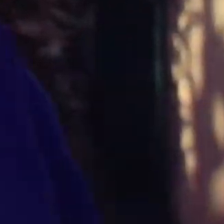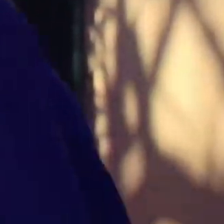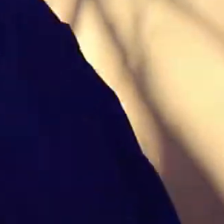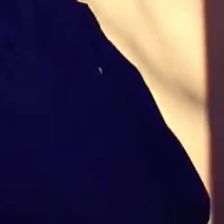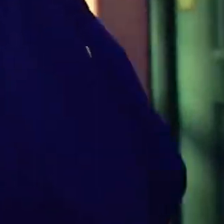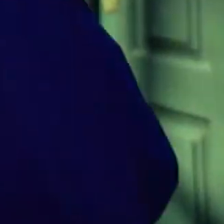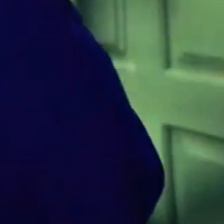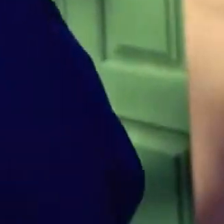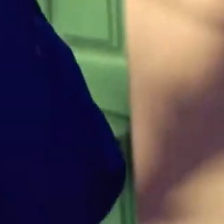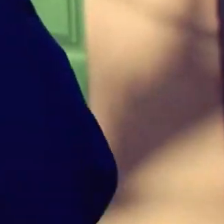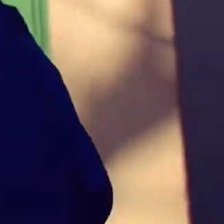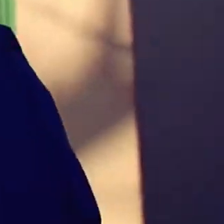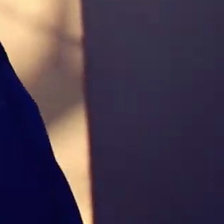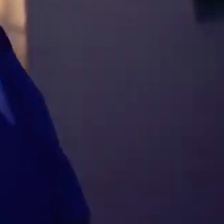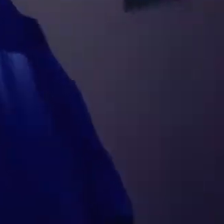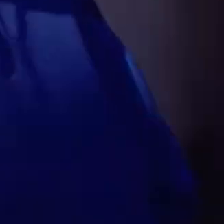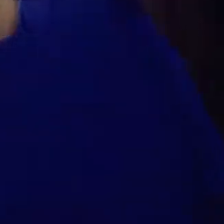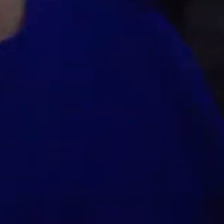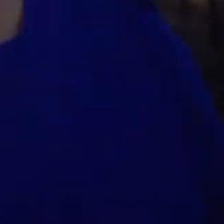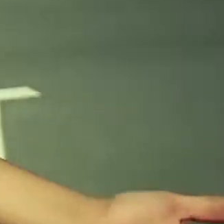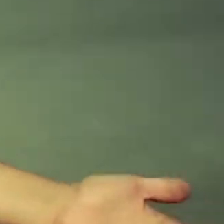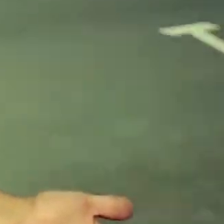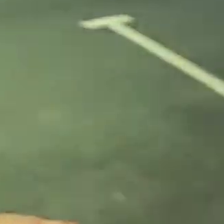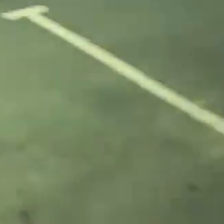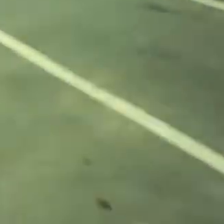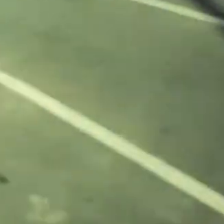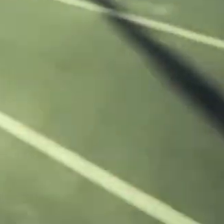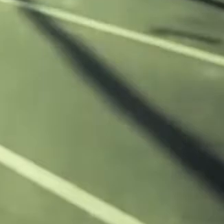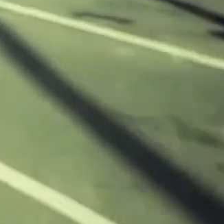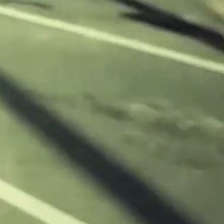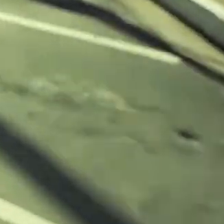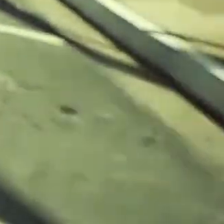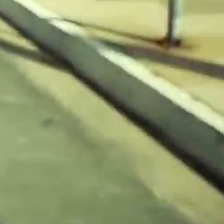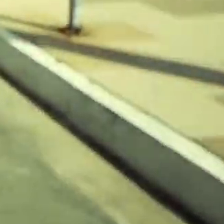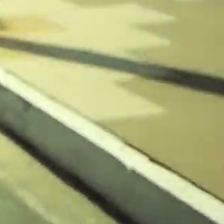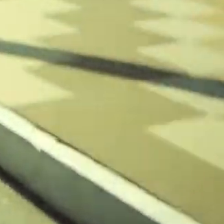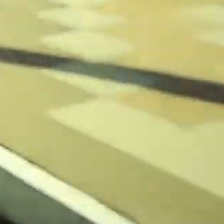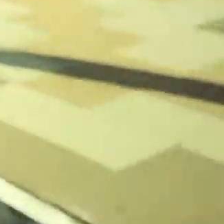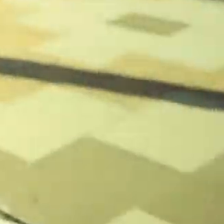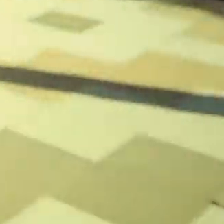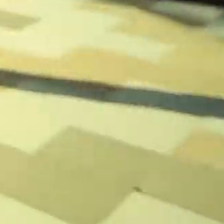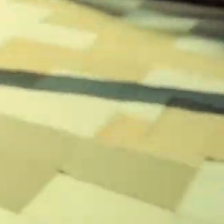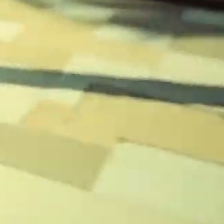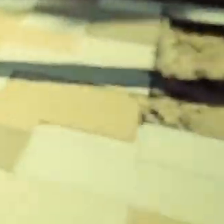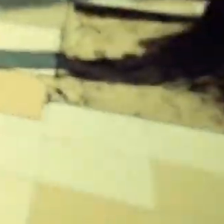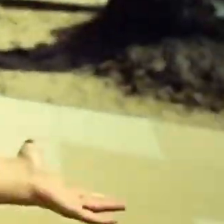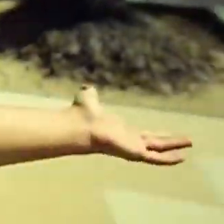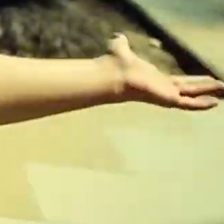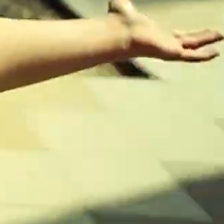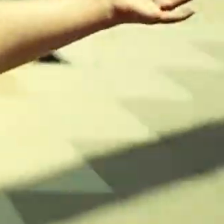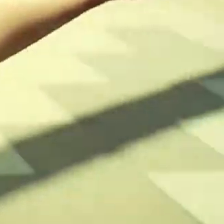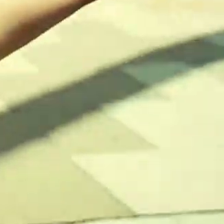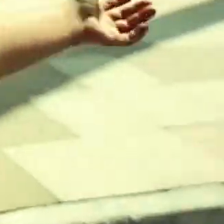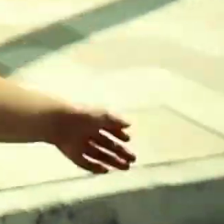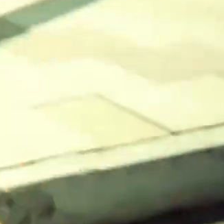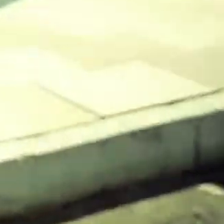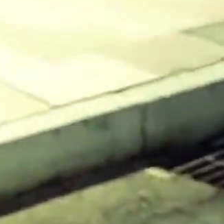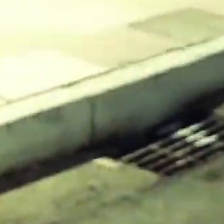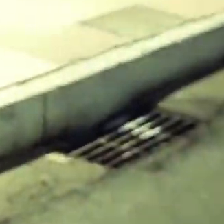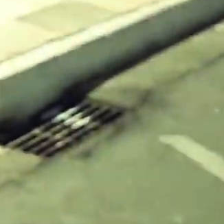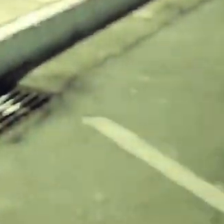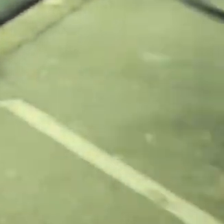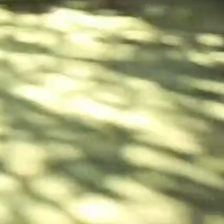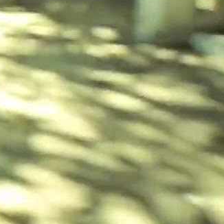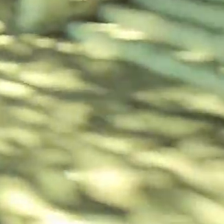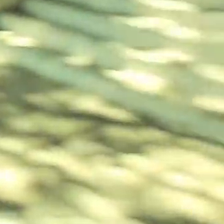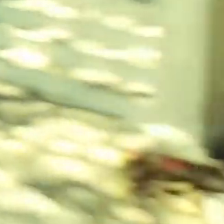patrimônio e manter essa memória viva essa é a nossa cidade são prédios faço gente vai curtir